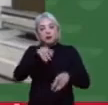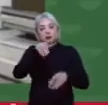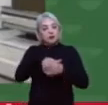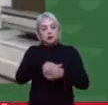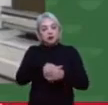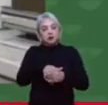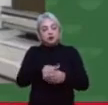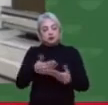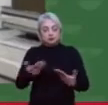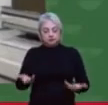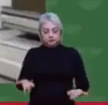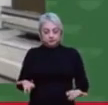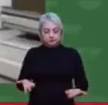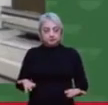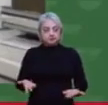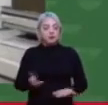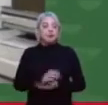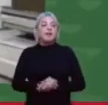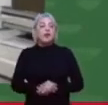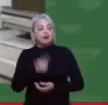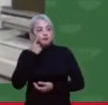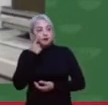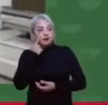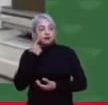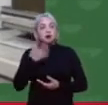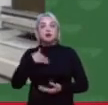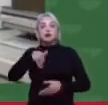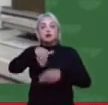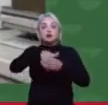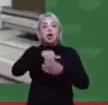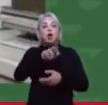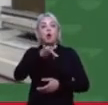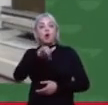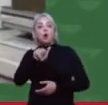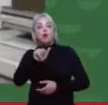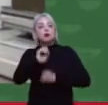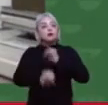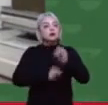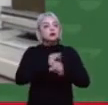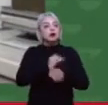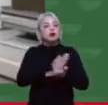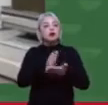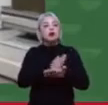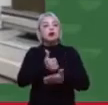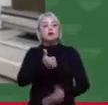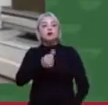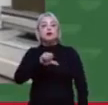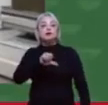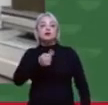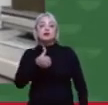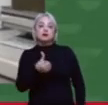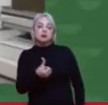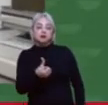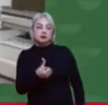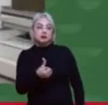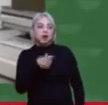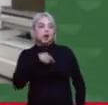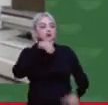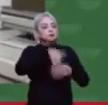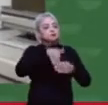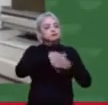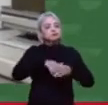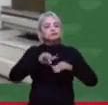Pelo que ele está fazendo. Olha, nós temos as urnas eletrônicas no Brasil implantadas desde 1996. Pelo